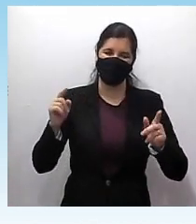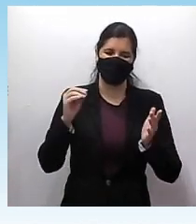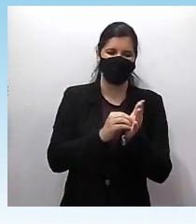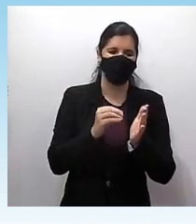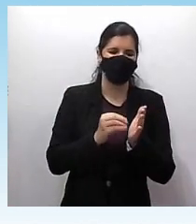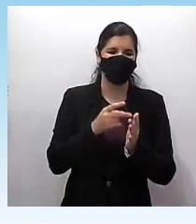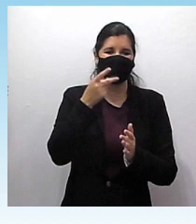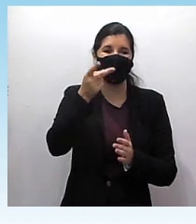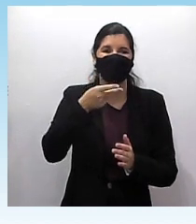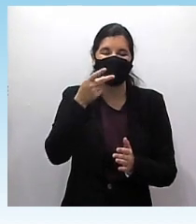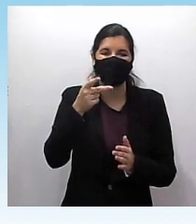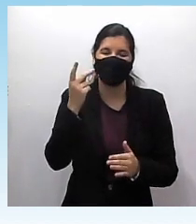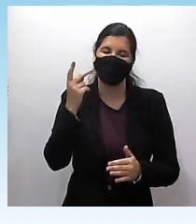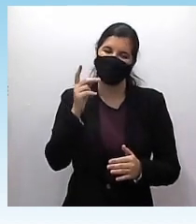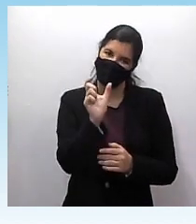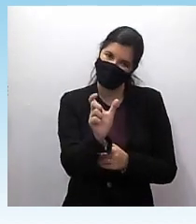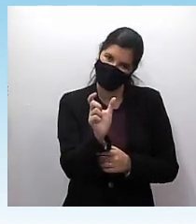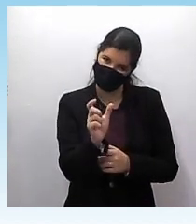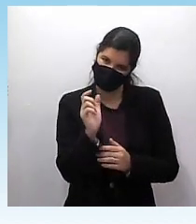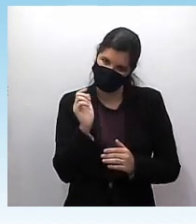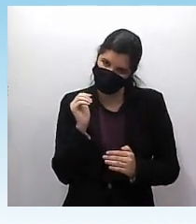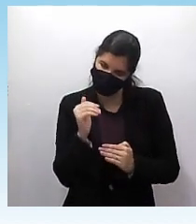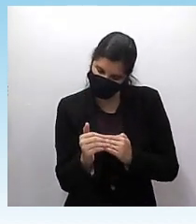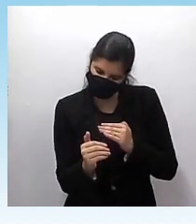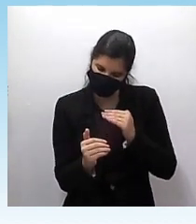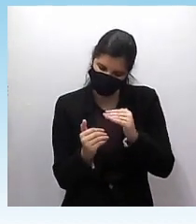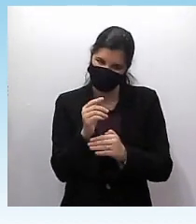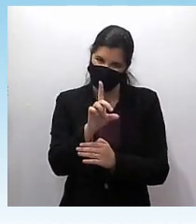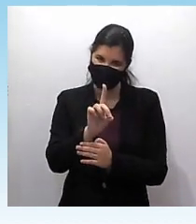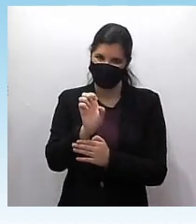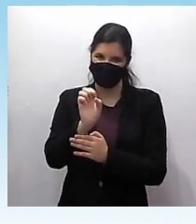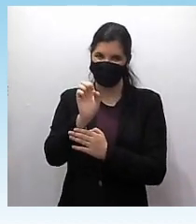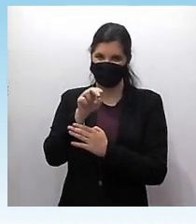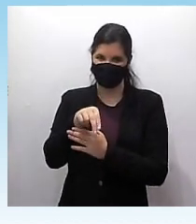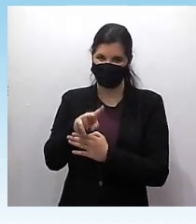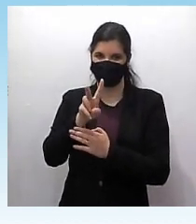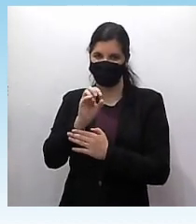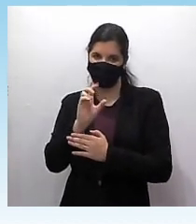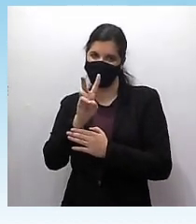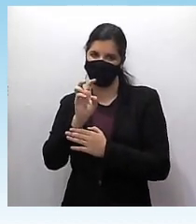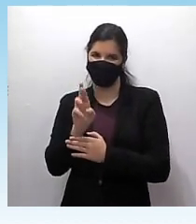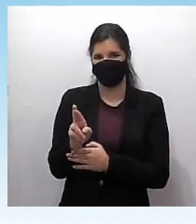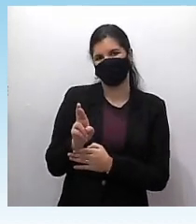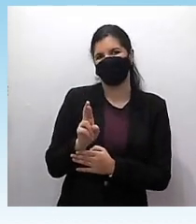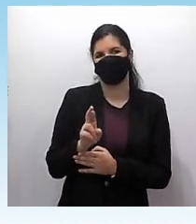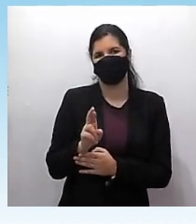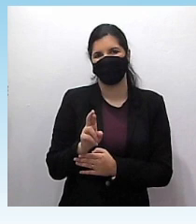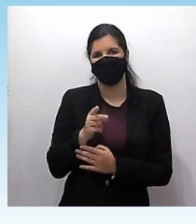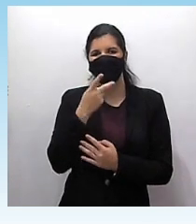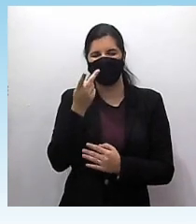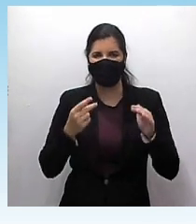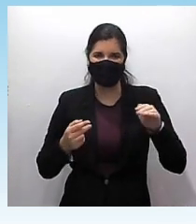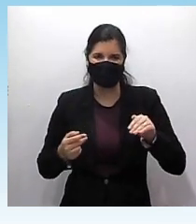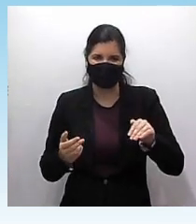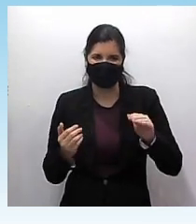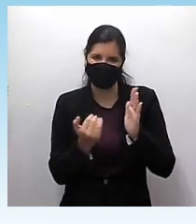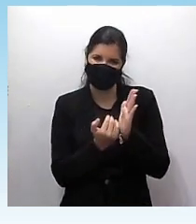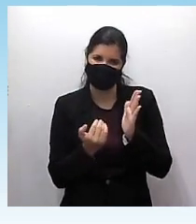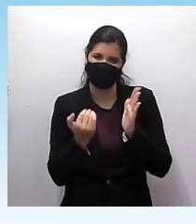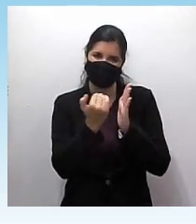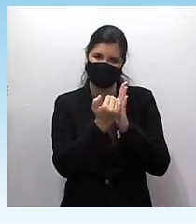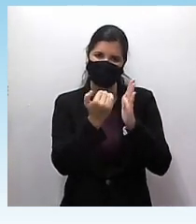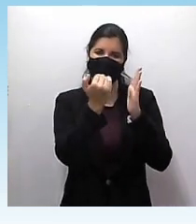em desenvolver. Qual é a grande diferença de um para o outro? Quando você fala do crescer, a gente está falando de produção